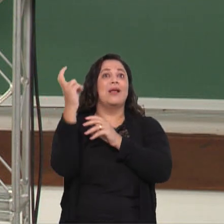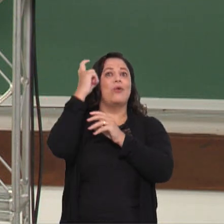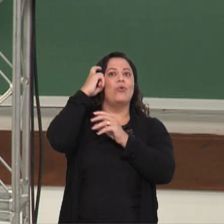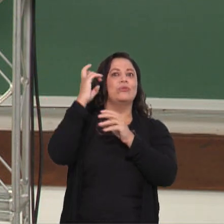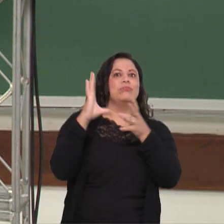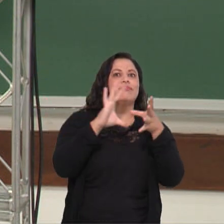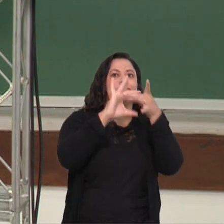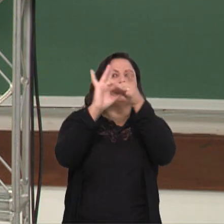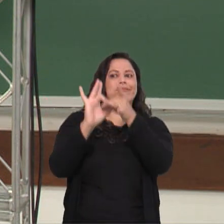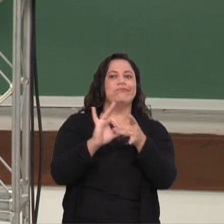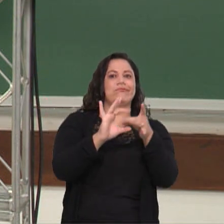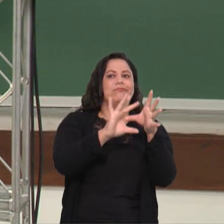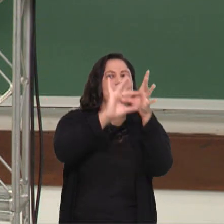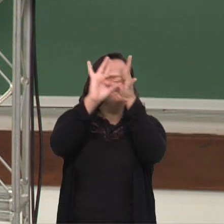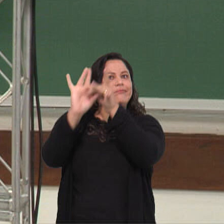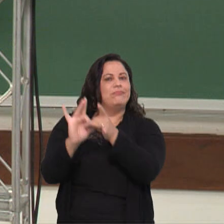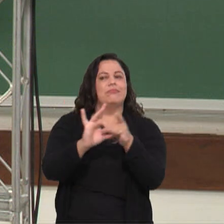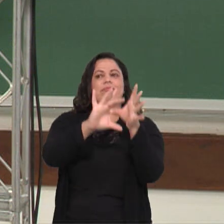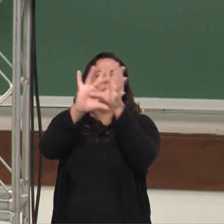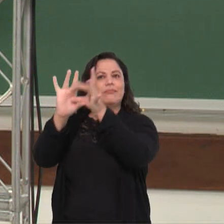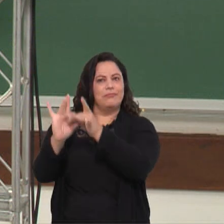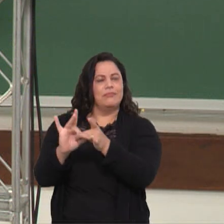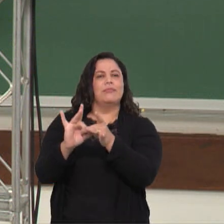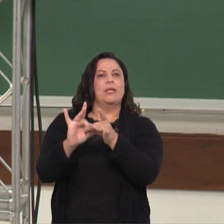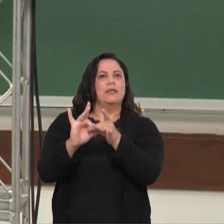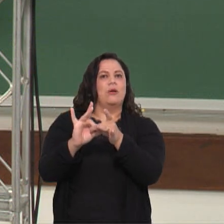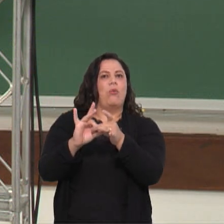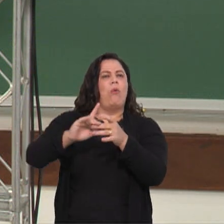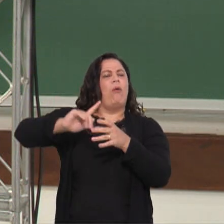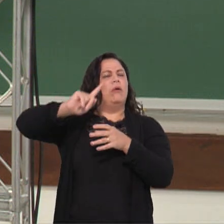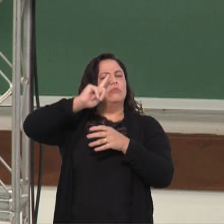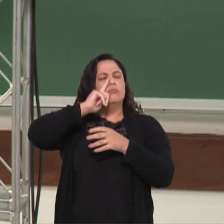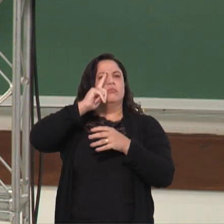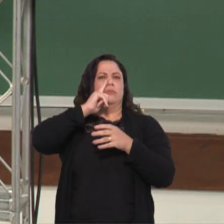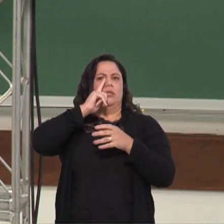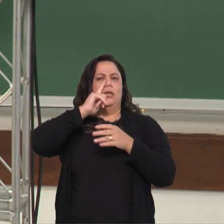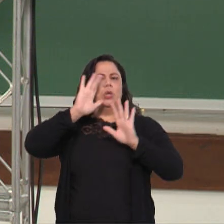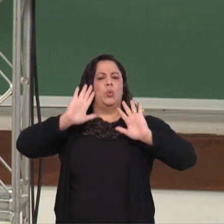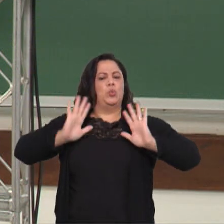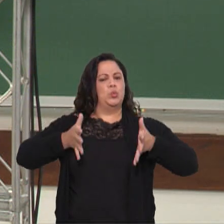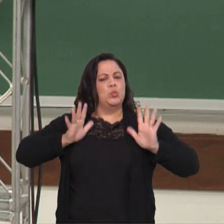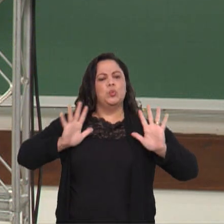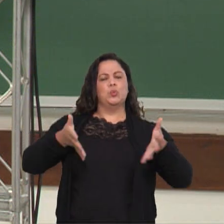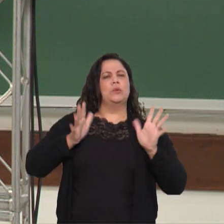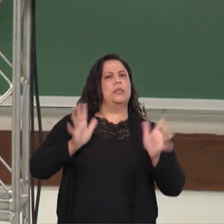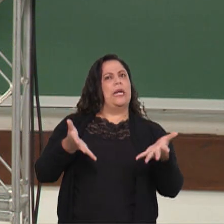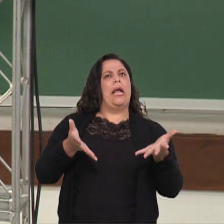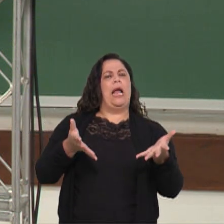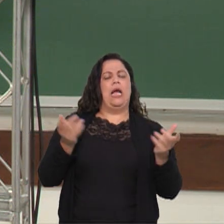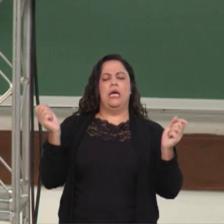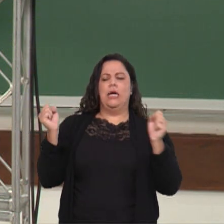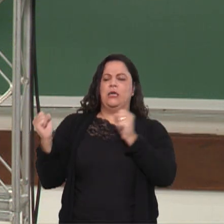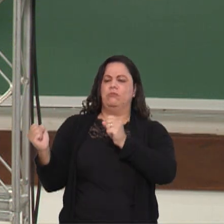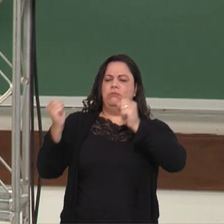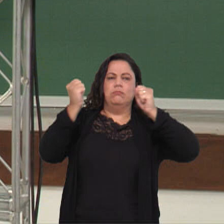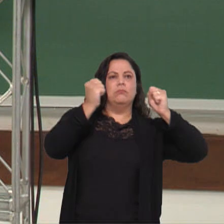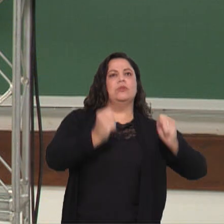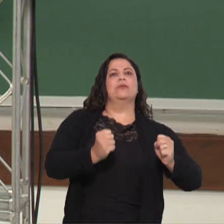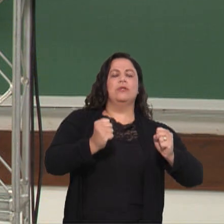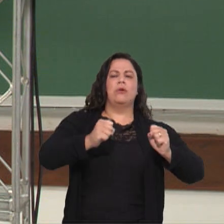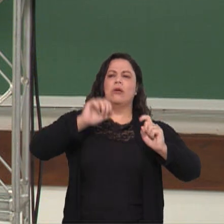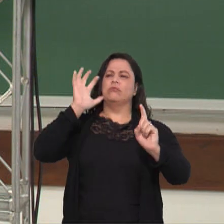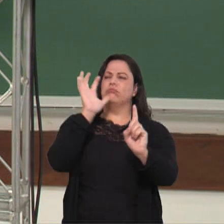grande corrente, né? A cultura grega já era por si só muito poderosa e influente